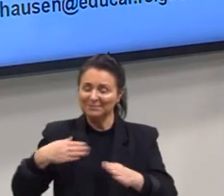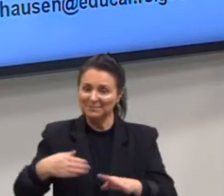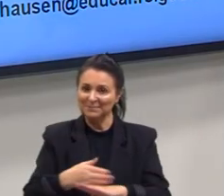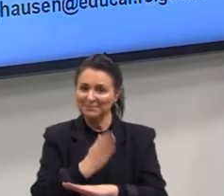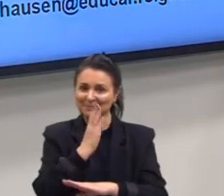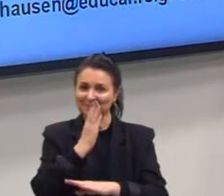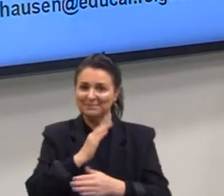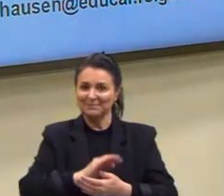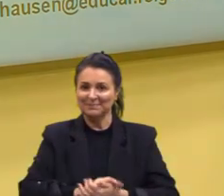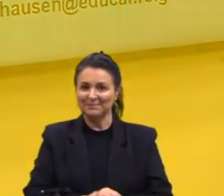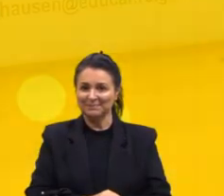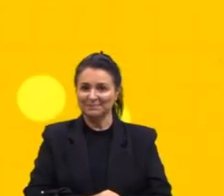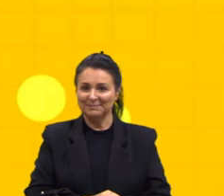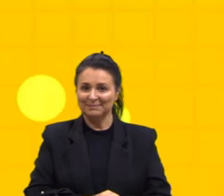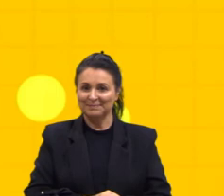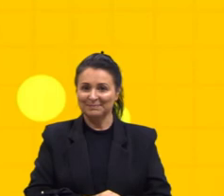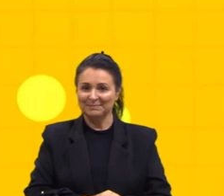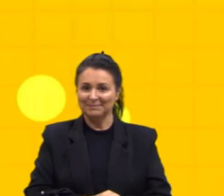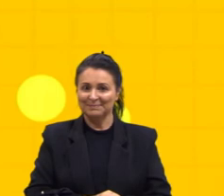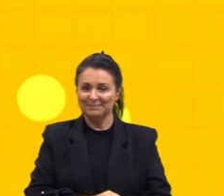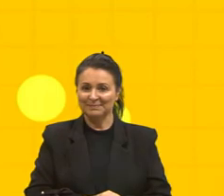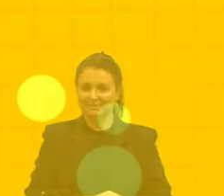partiu passar um